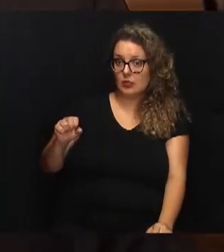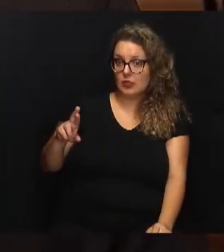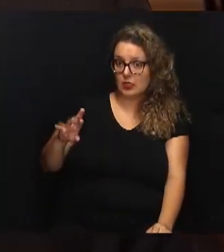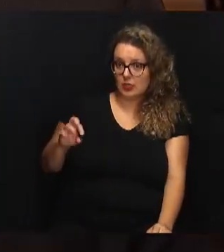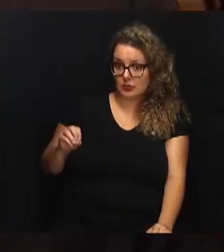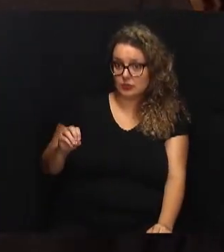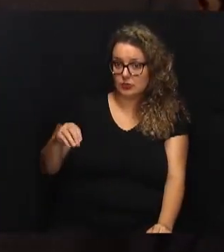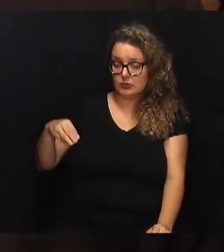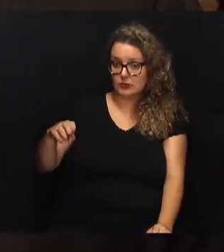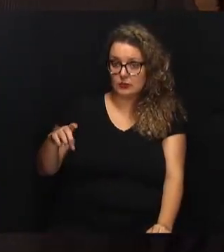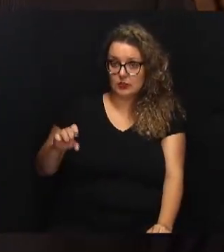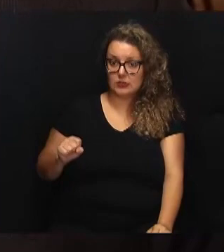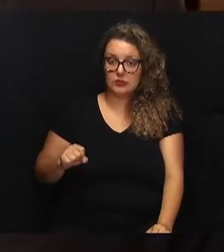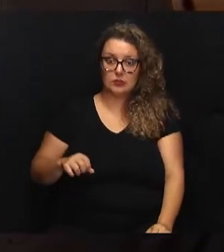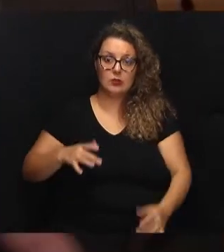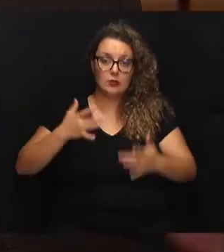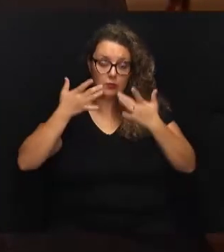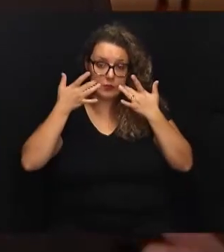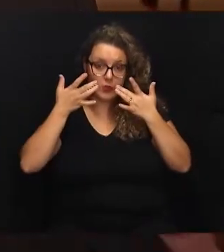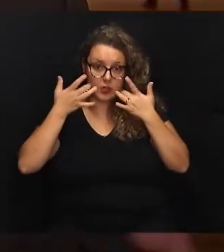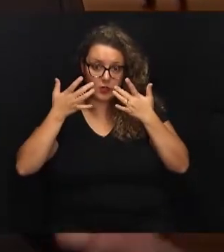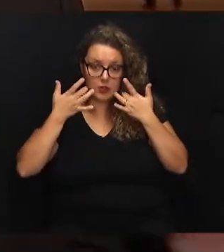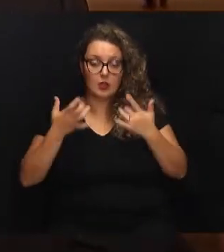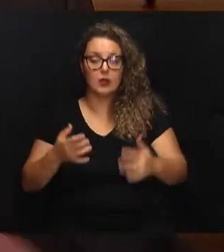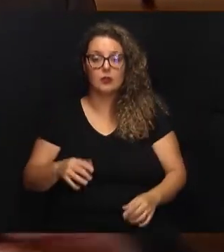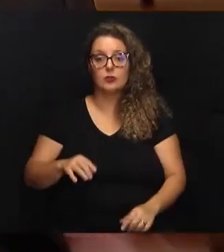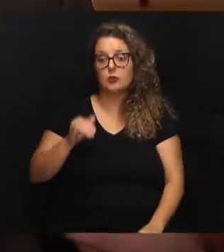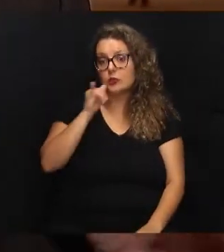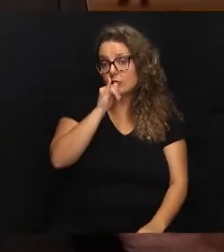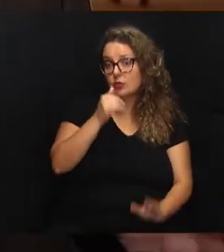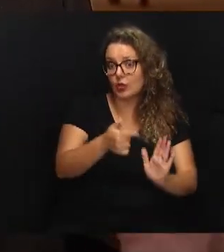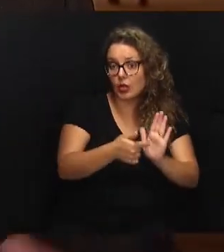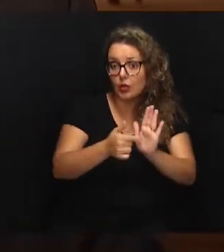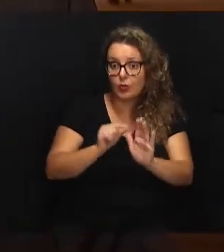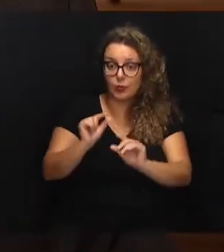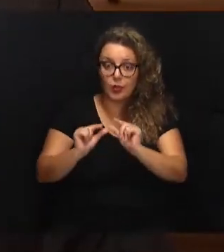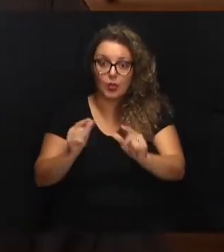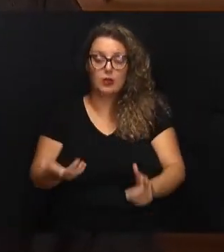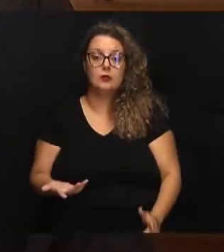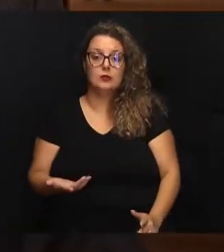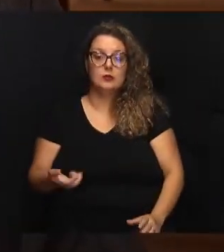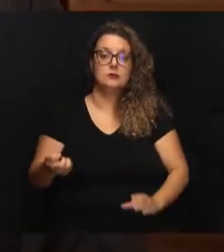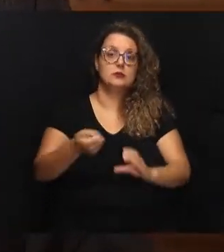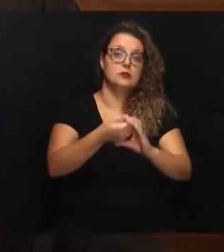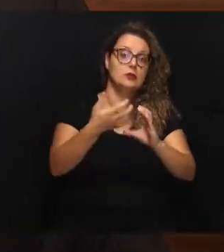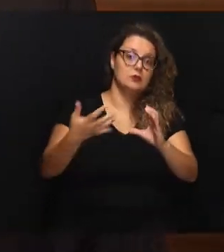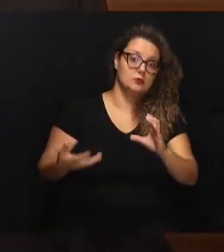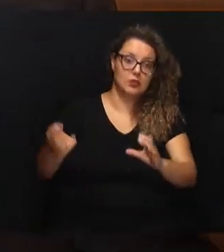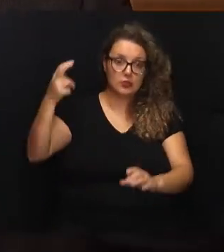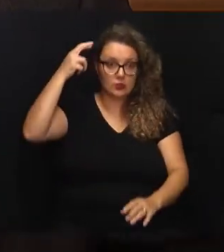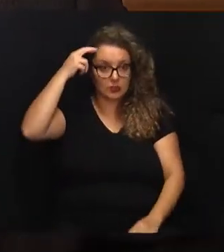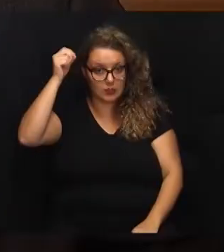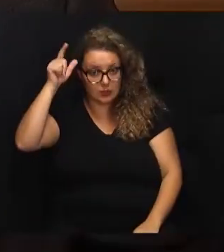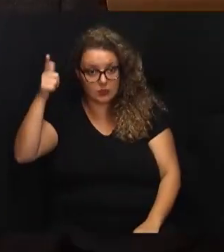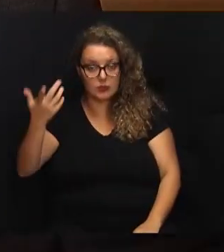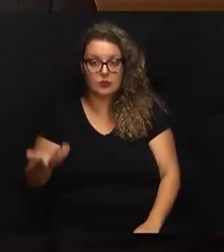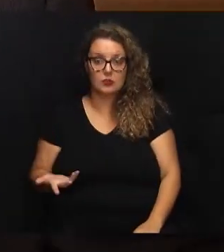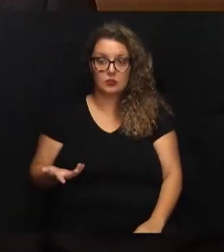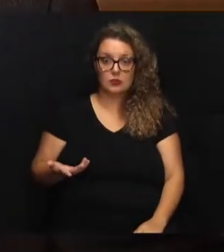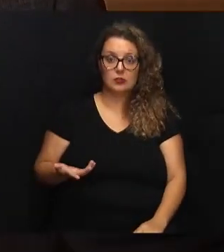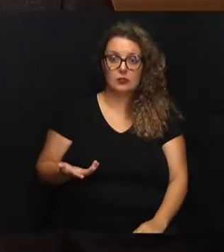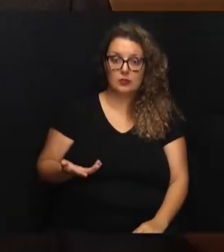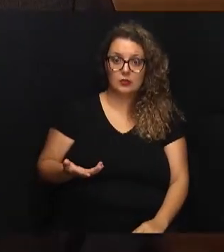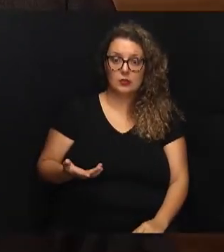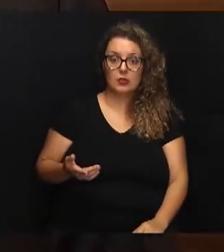peça italiano, né, que mostra um pouco dessa característica da cultura italiana. A prova Tiradentes